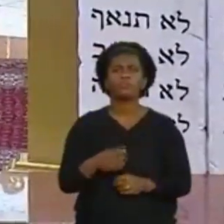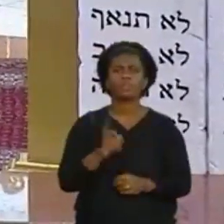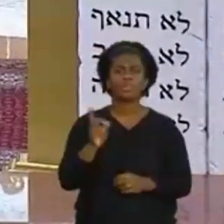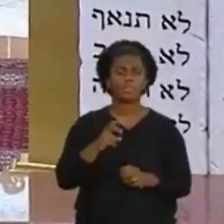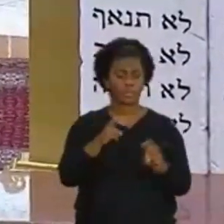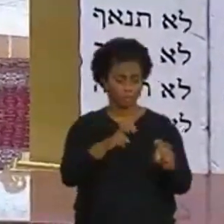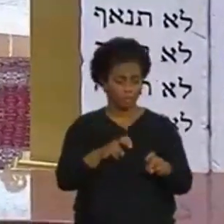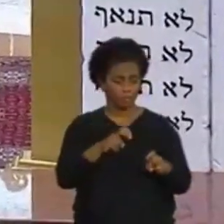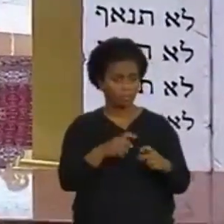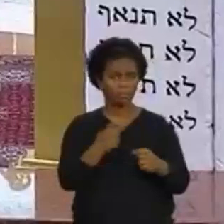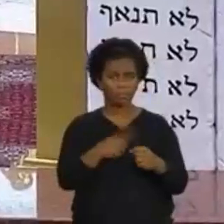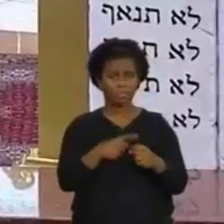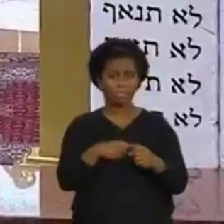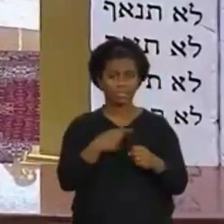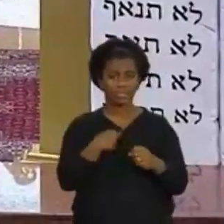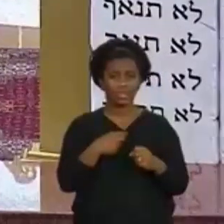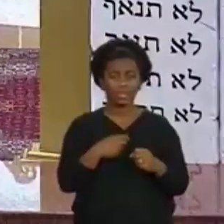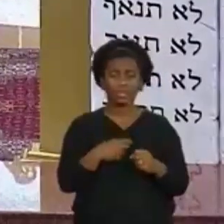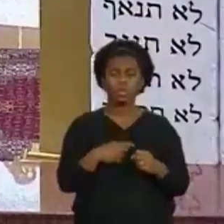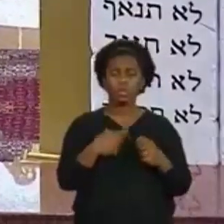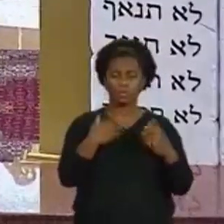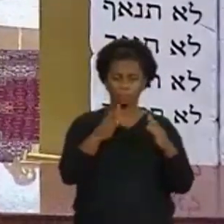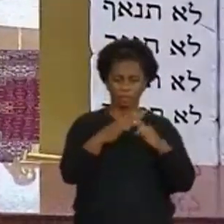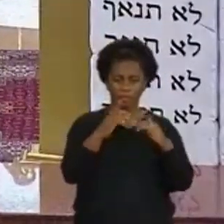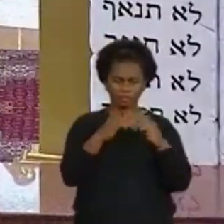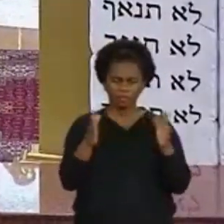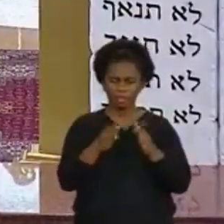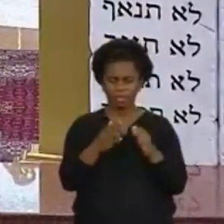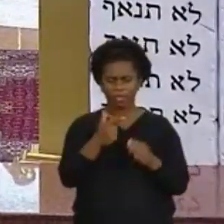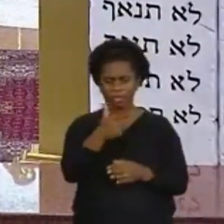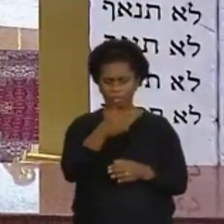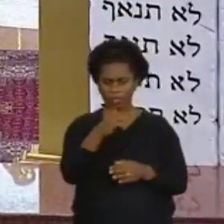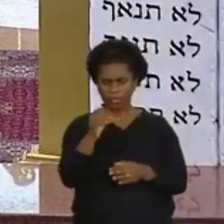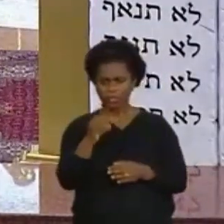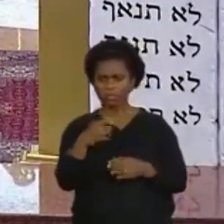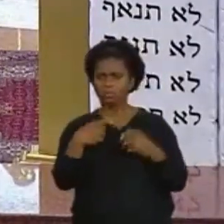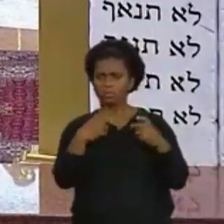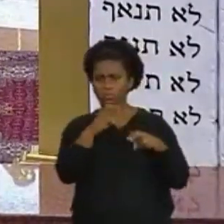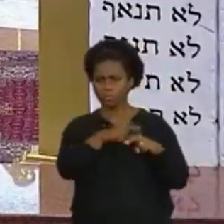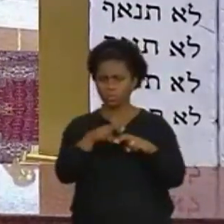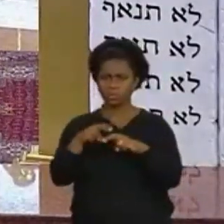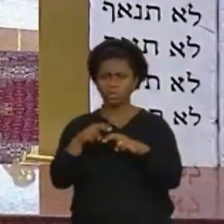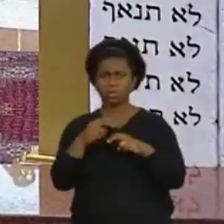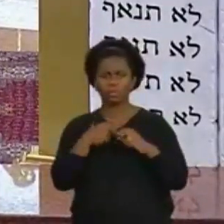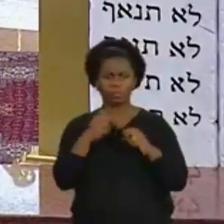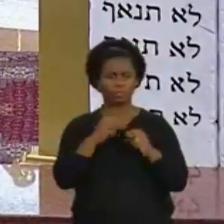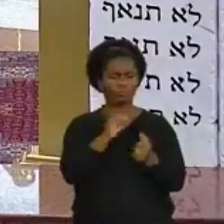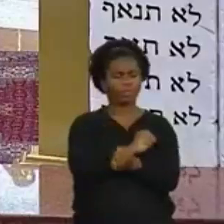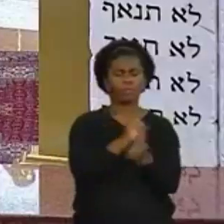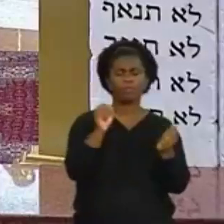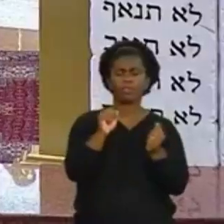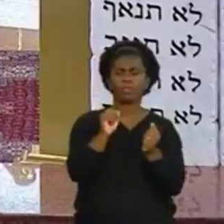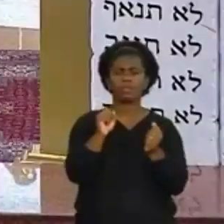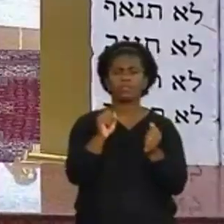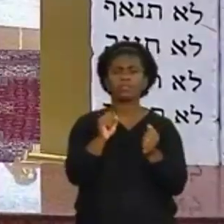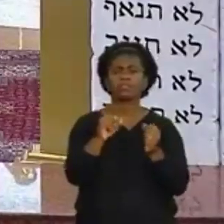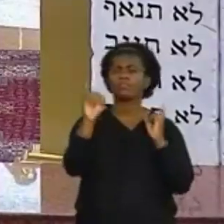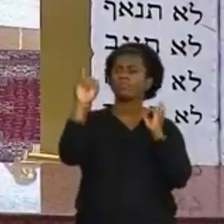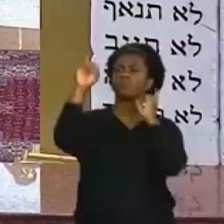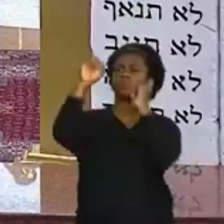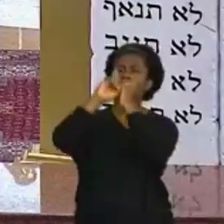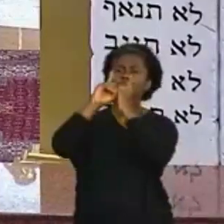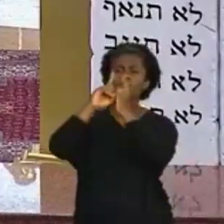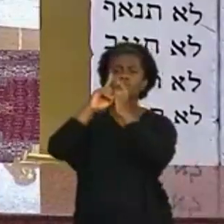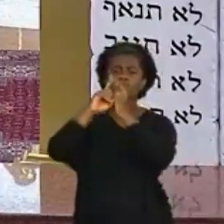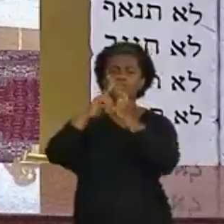eu manifestava com demônio, igrejinha de 200 lugares. Eu me libertei, tive encontro com Deus, recebi o Espírito Santo, vim